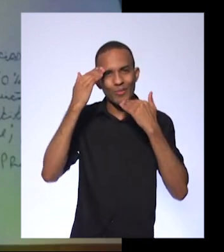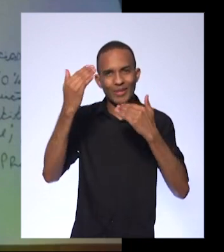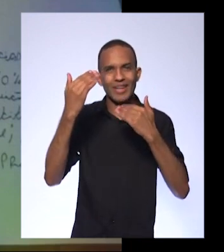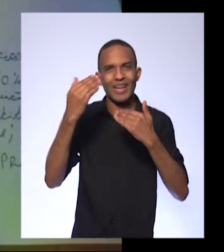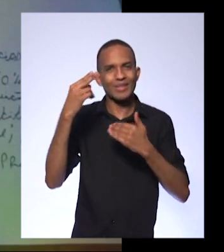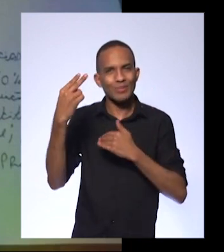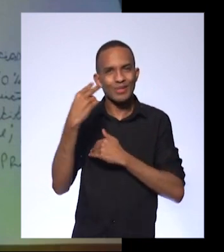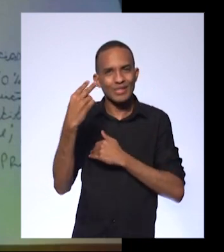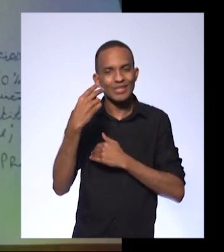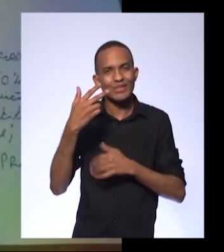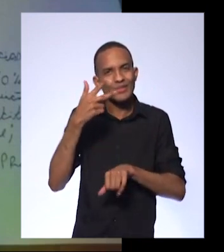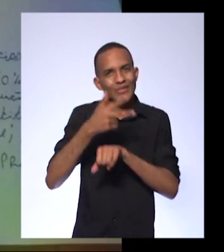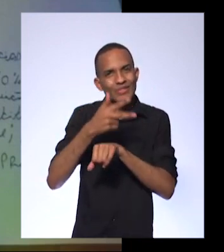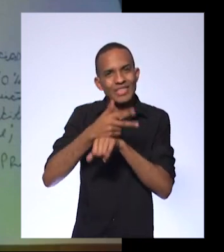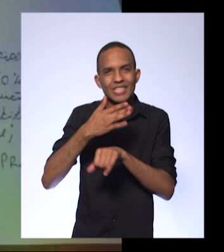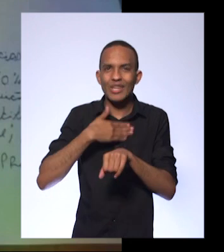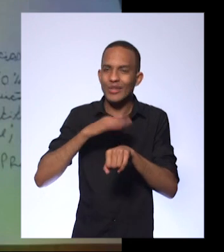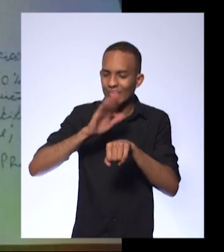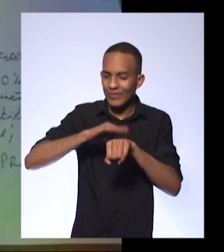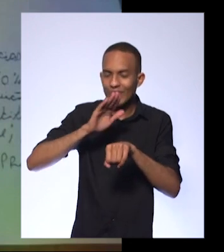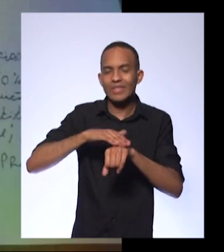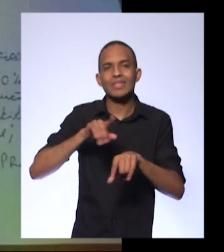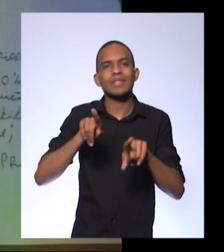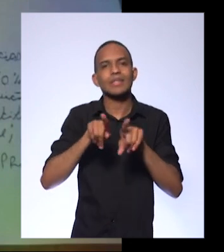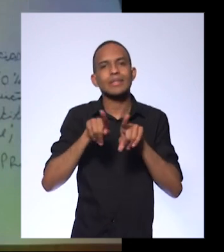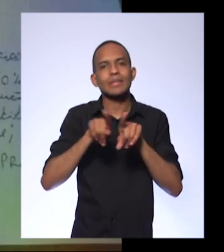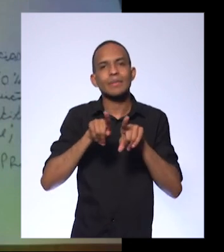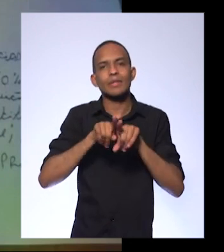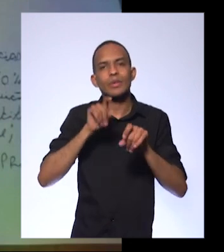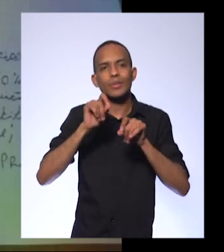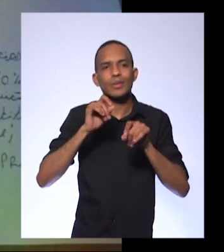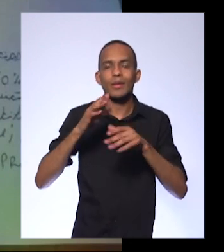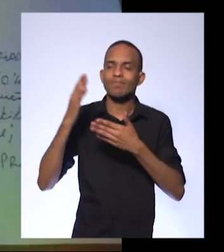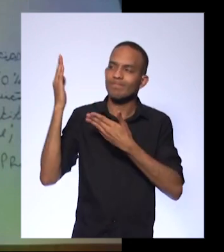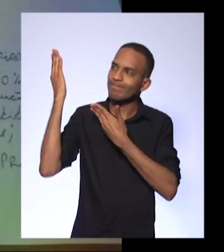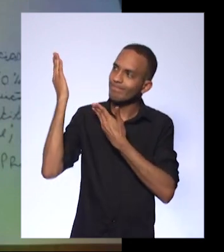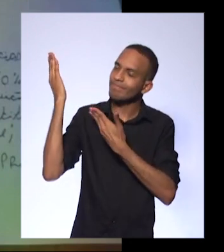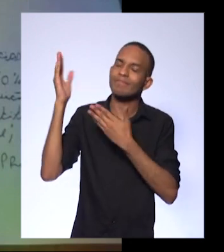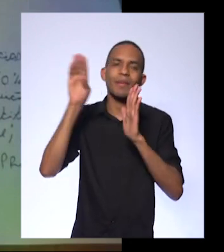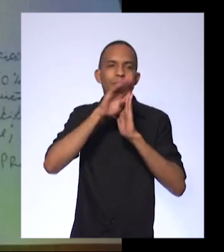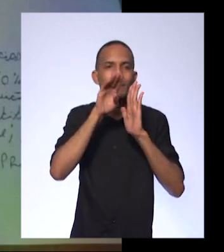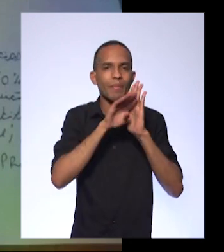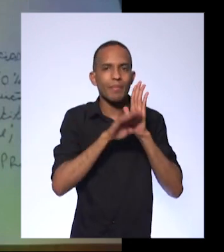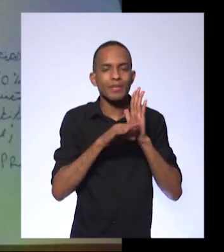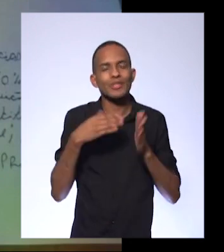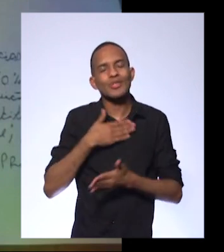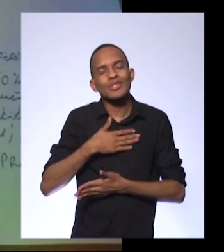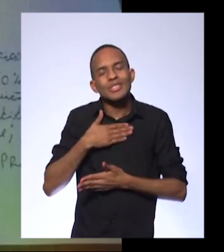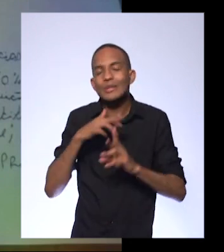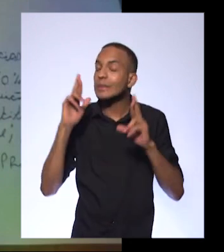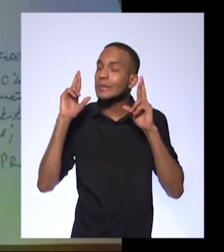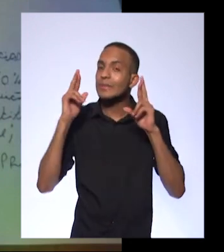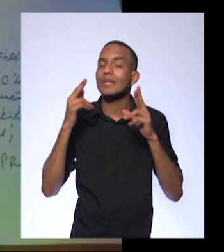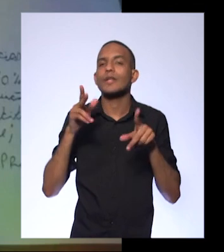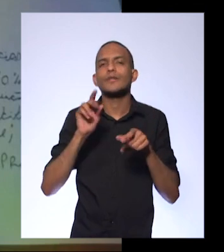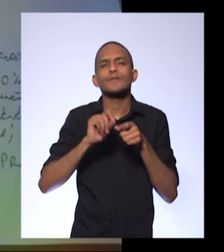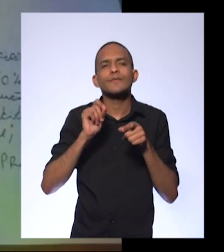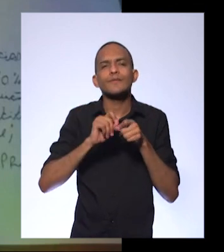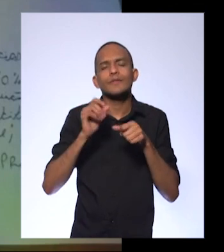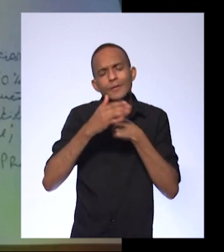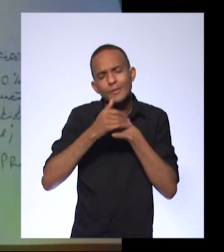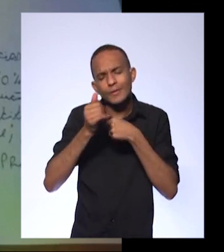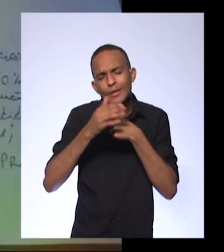assistirem esse vídeo que eu fiz sobre o meu mapa mental. Espero que tenham gostado. Eu fiz com